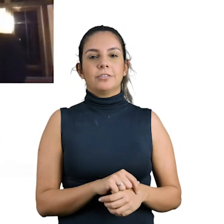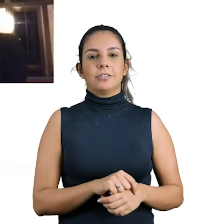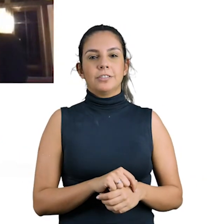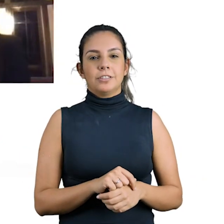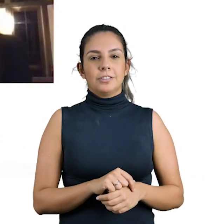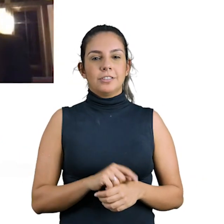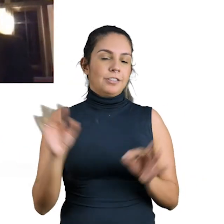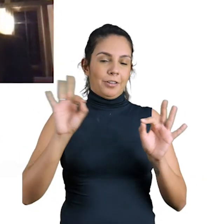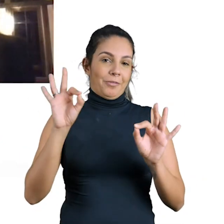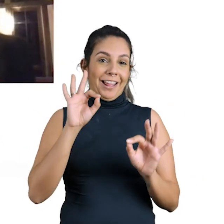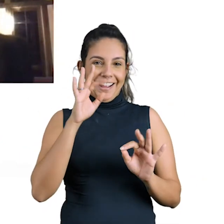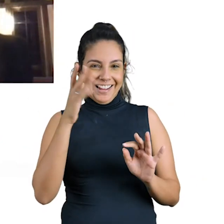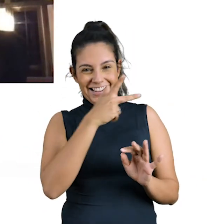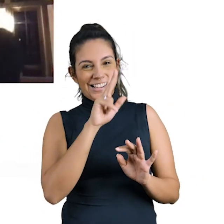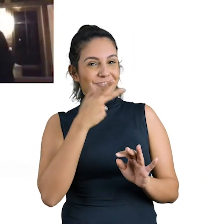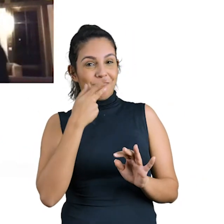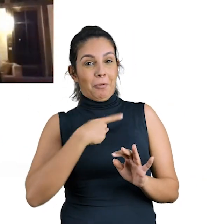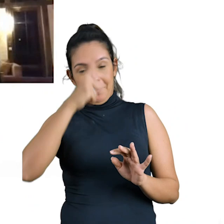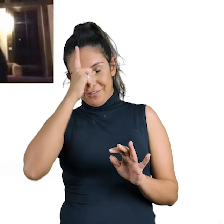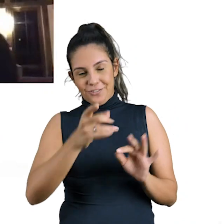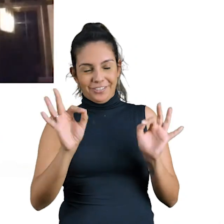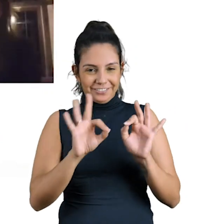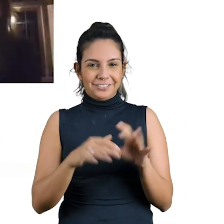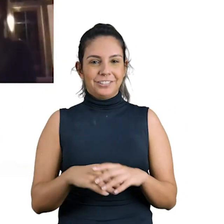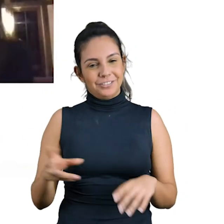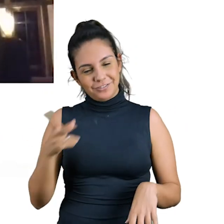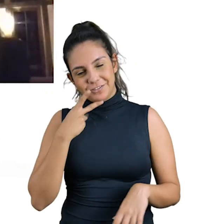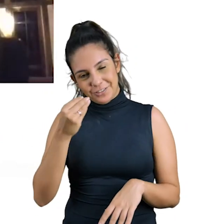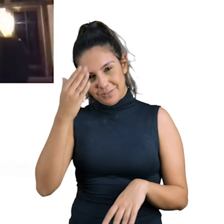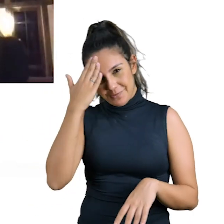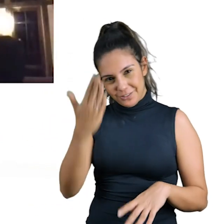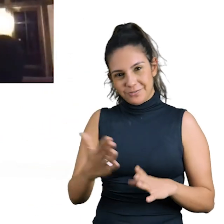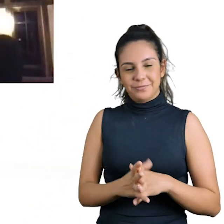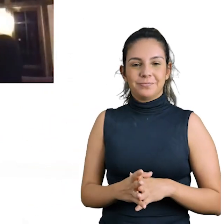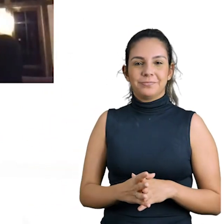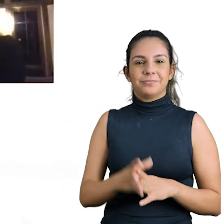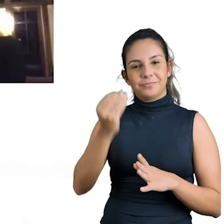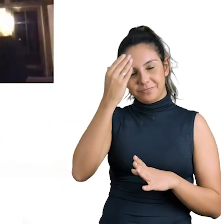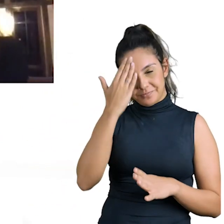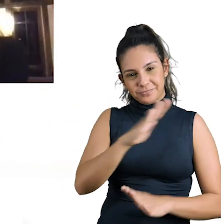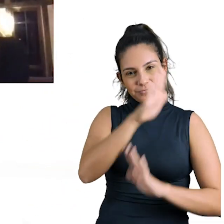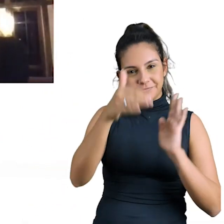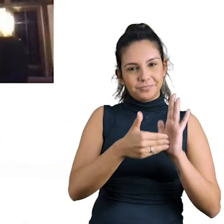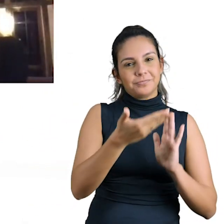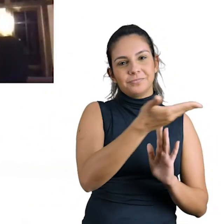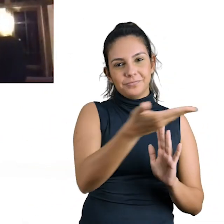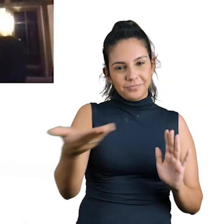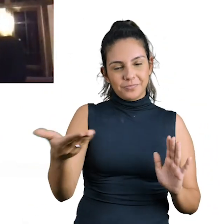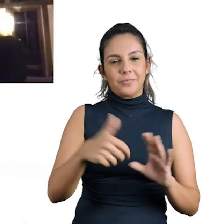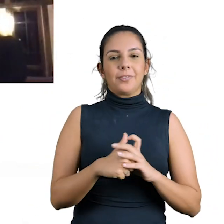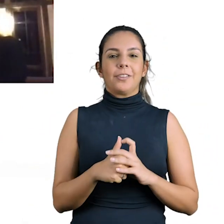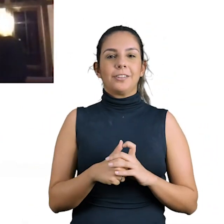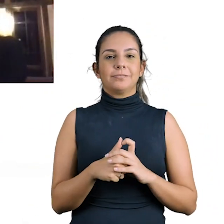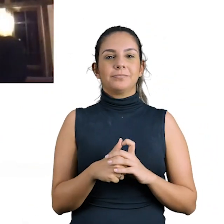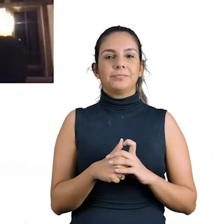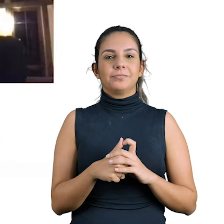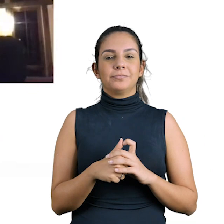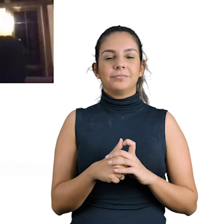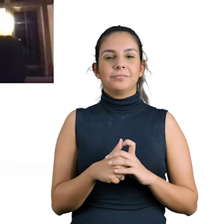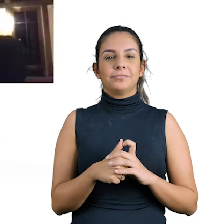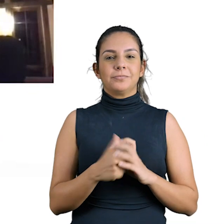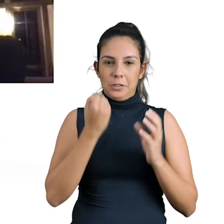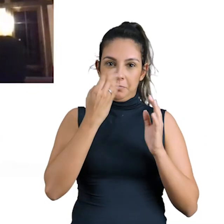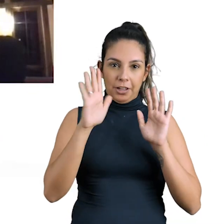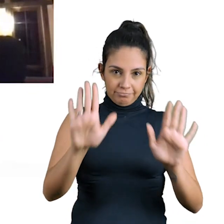me contratou para dizer isso. Muito obrigado. Muito obrigado a todos que nos assistiram. E